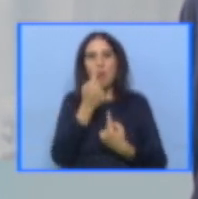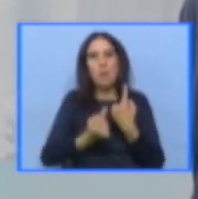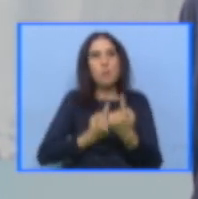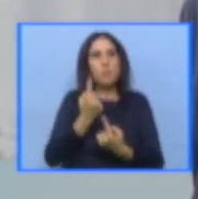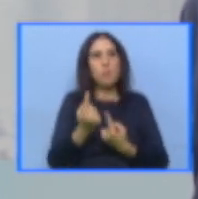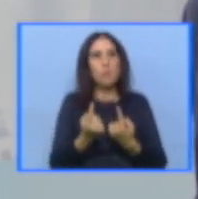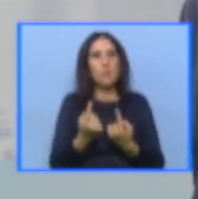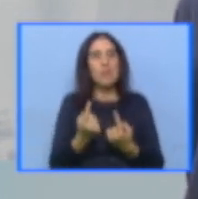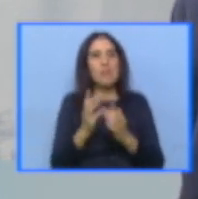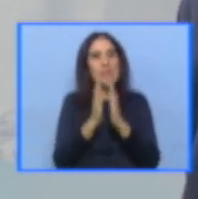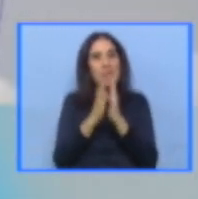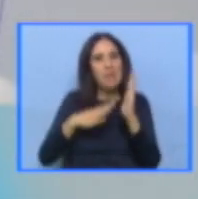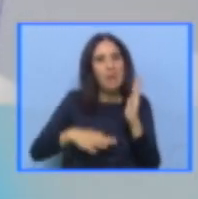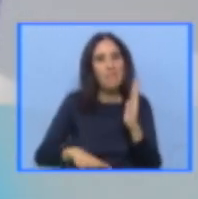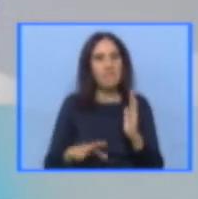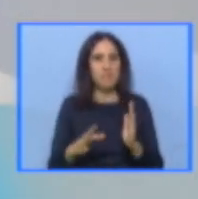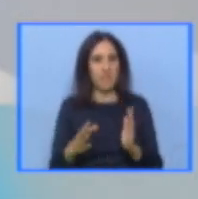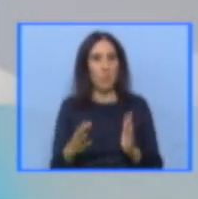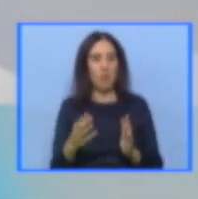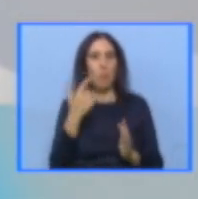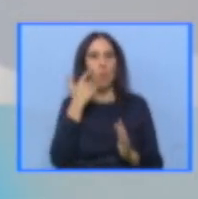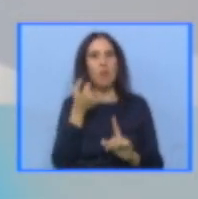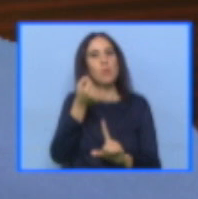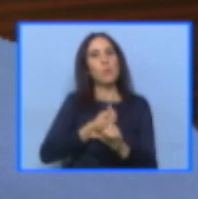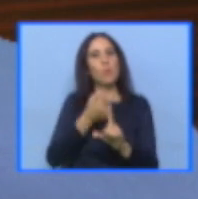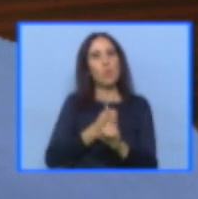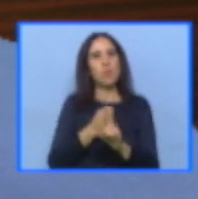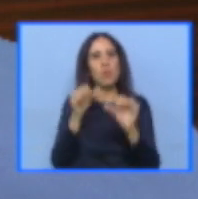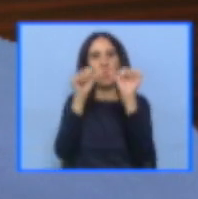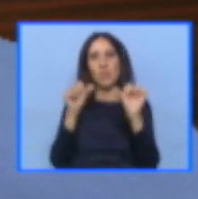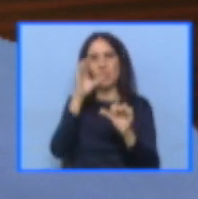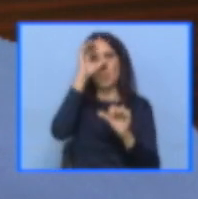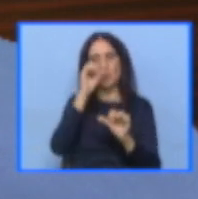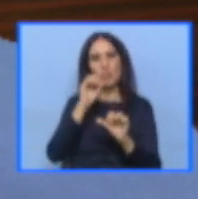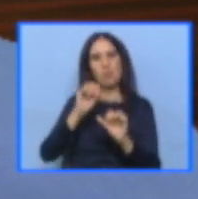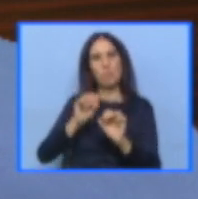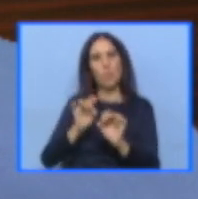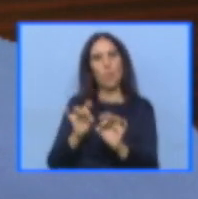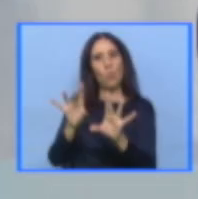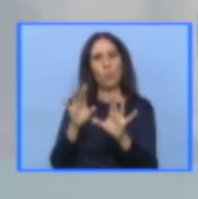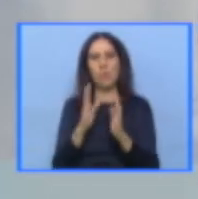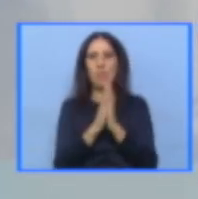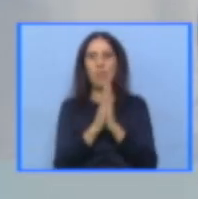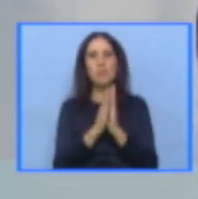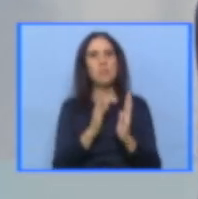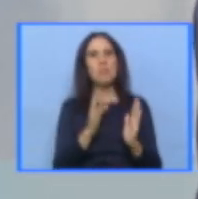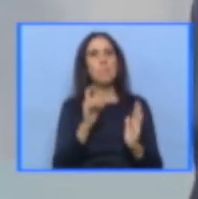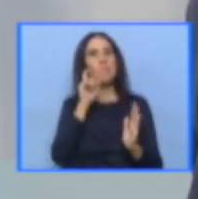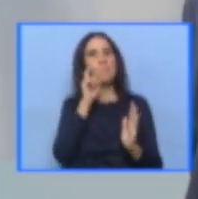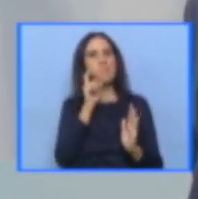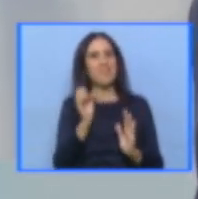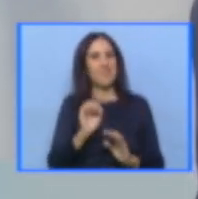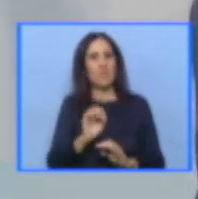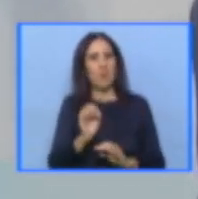na intenção da Igreja, para ser encetar ali uma luta contra o regime e a Igreja também não estava confortável